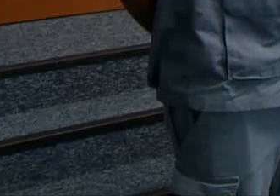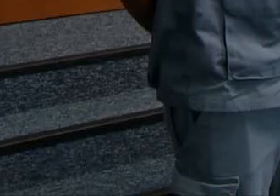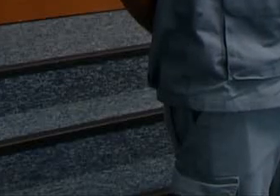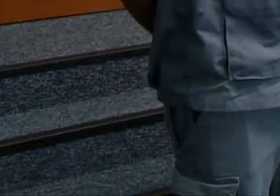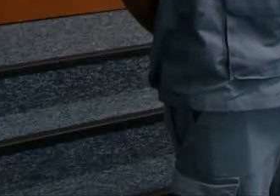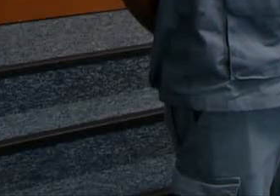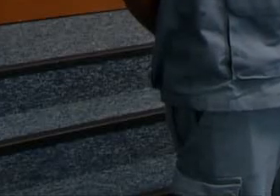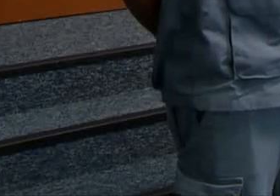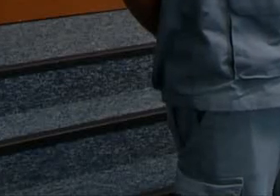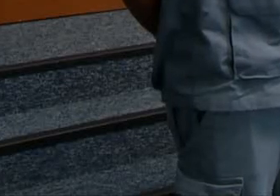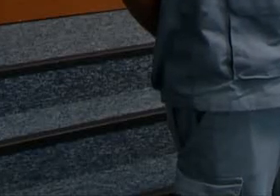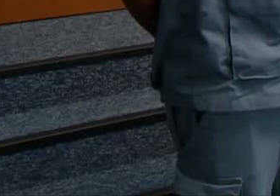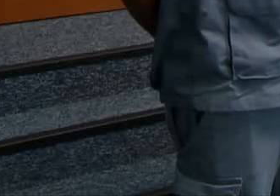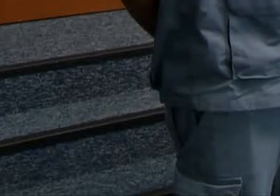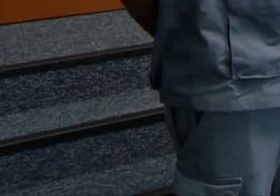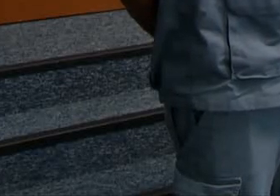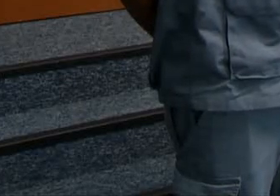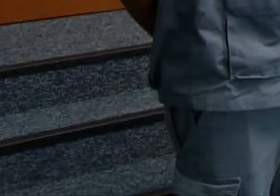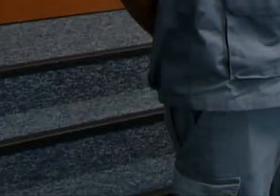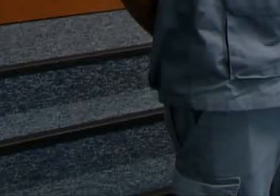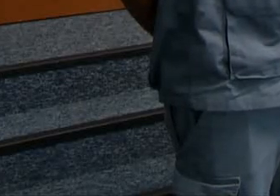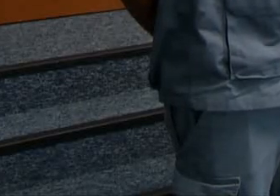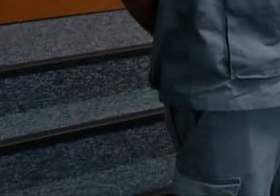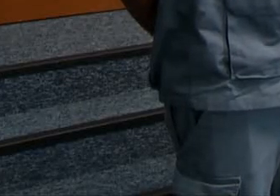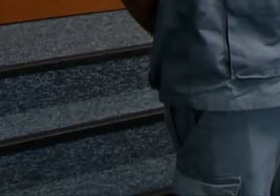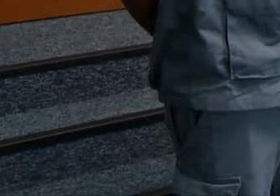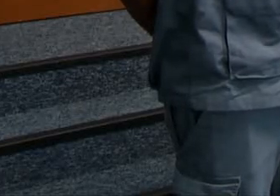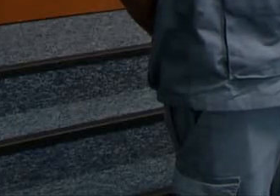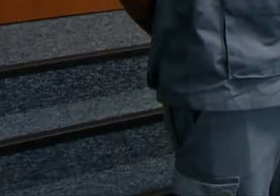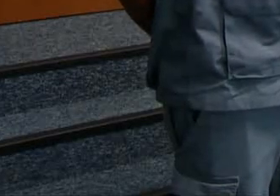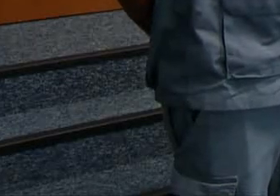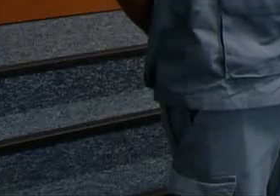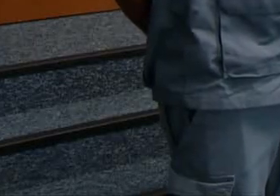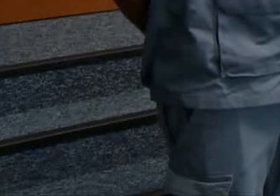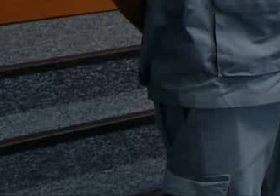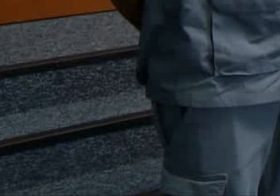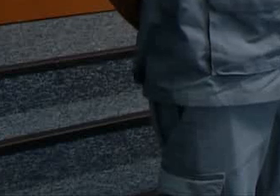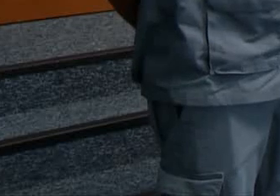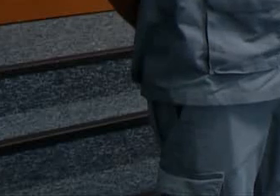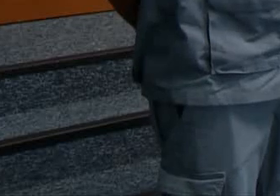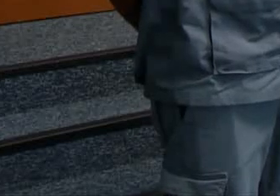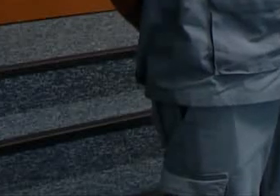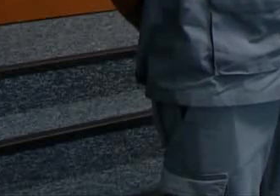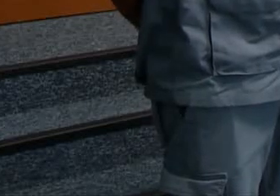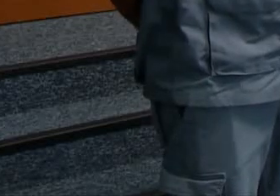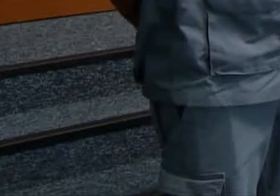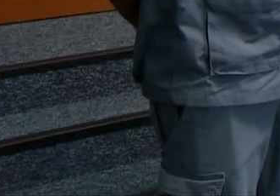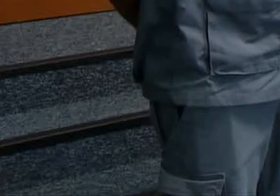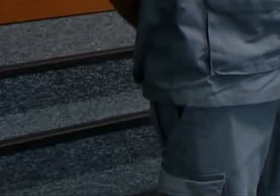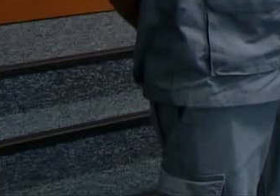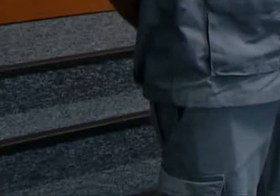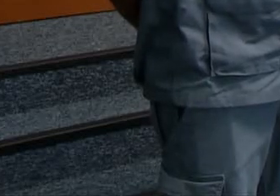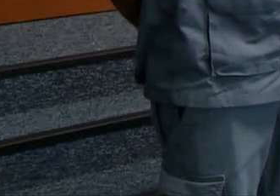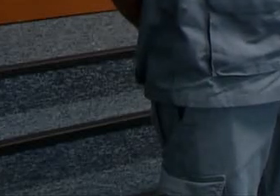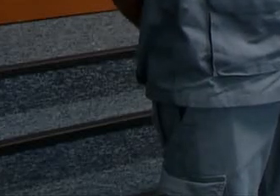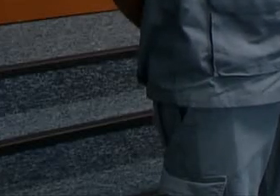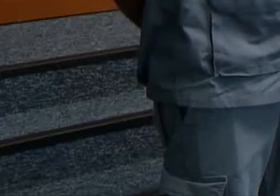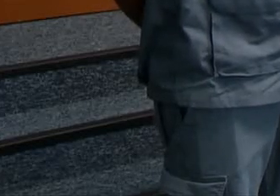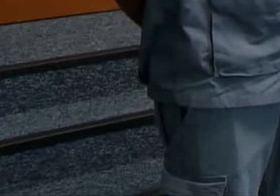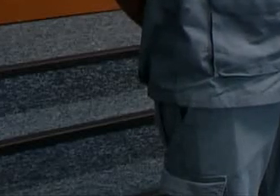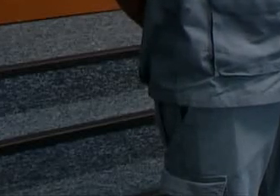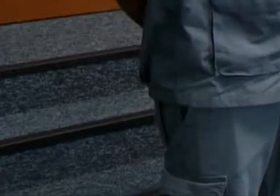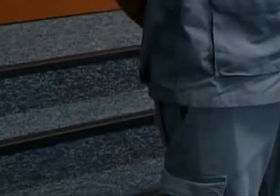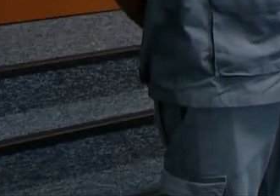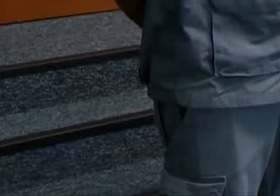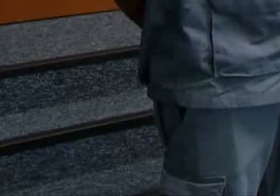dificuldade e o que tem à frente para os desafios. E nesse desafio foi